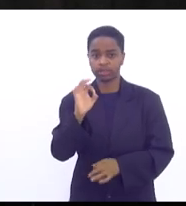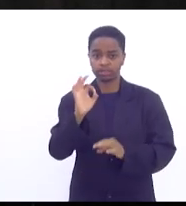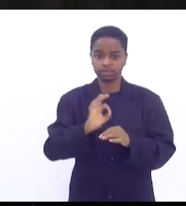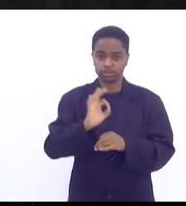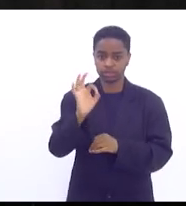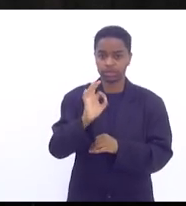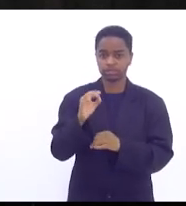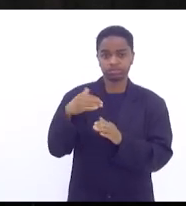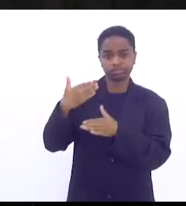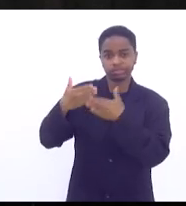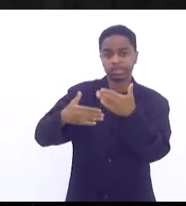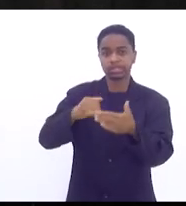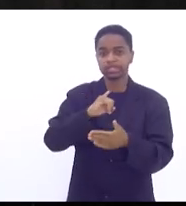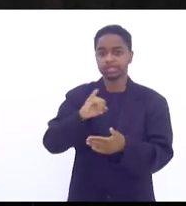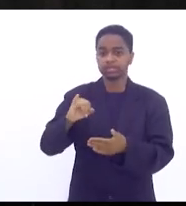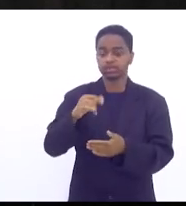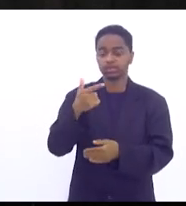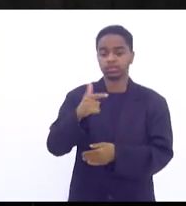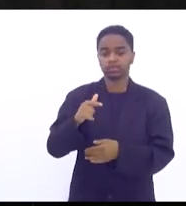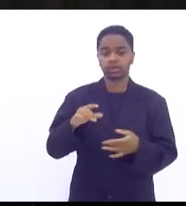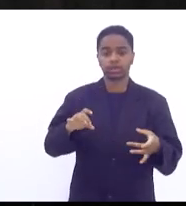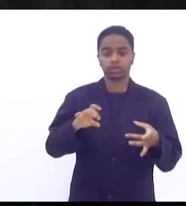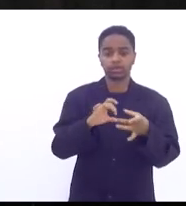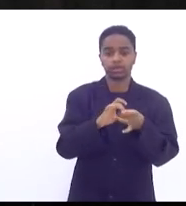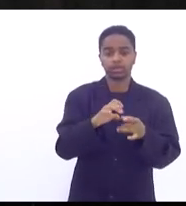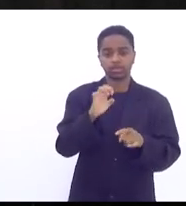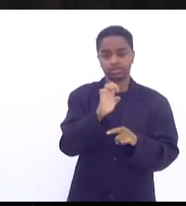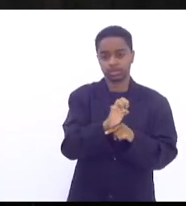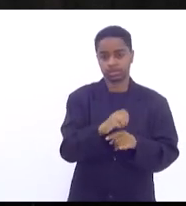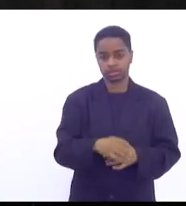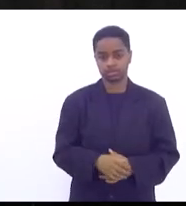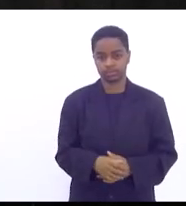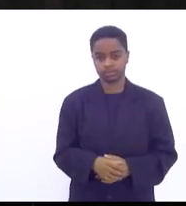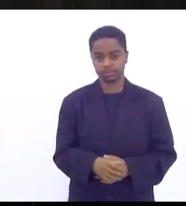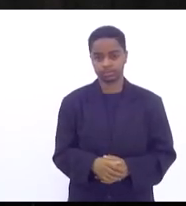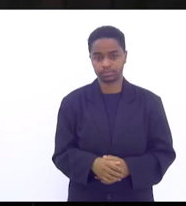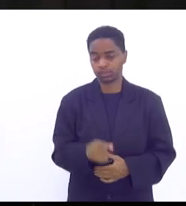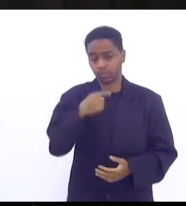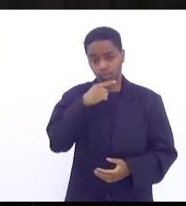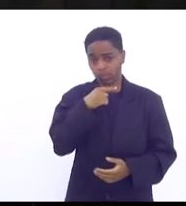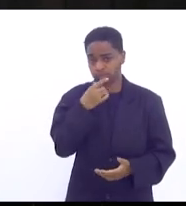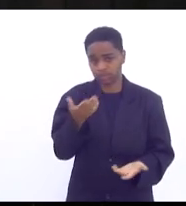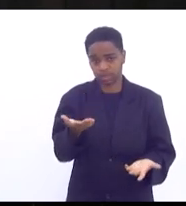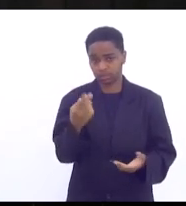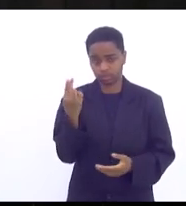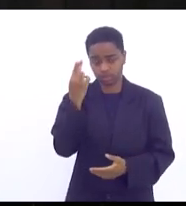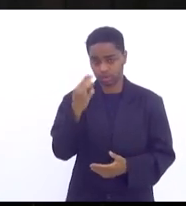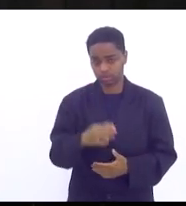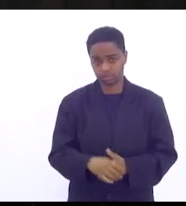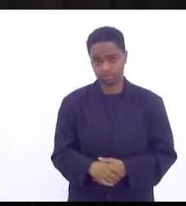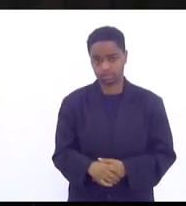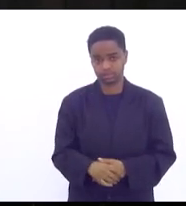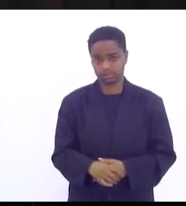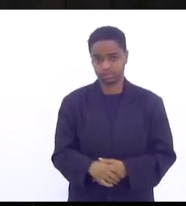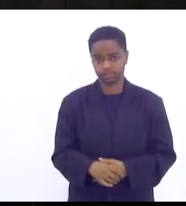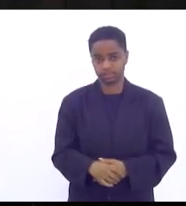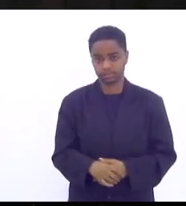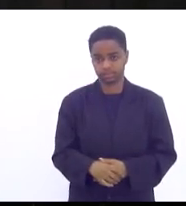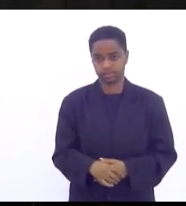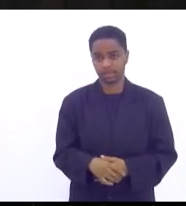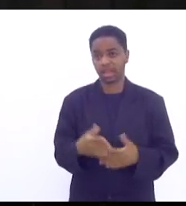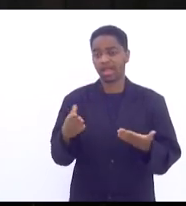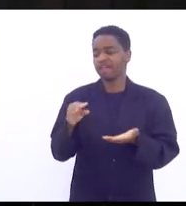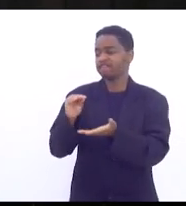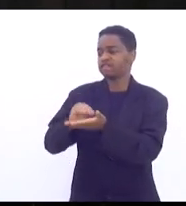tiver uma parceria do Estado à altura. Esquece que você não consegue. Ah, está